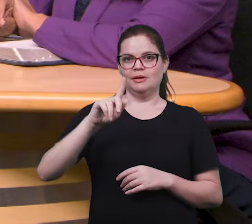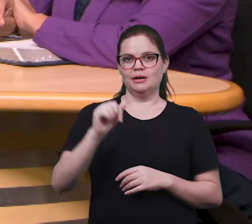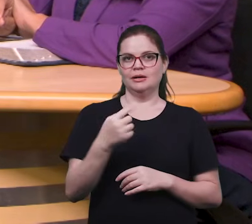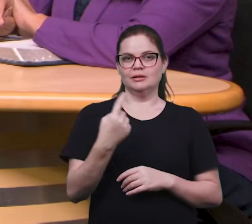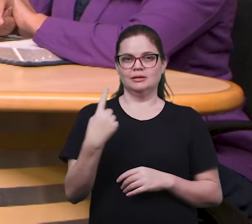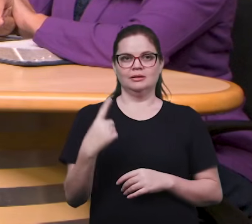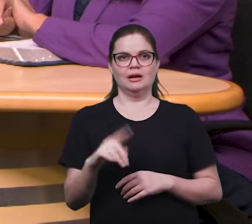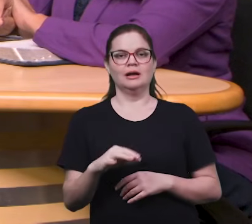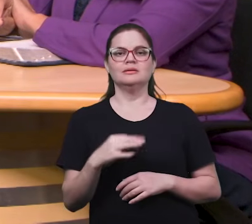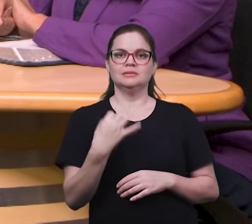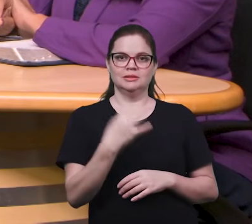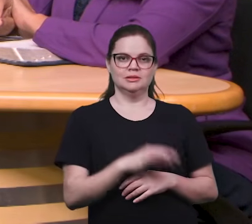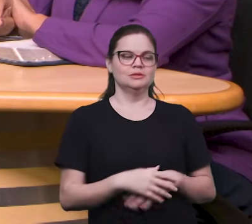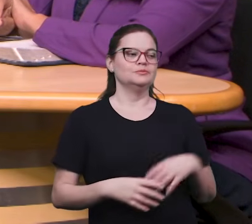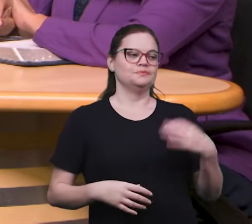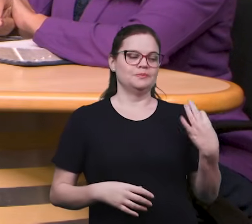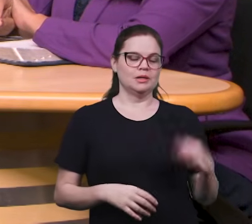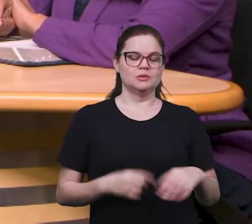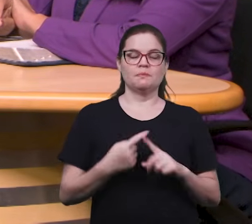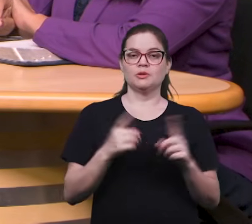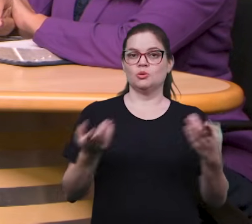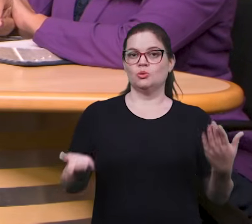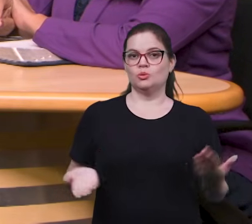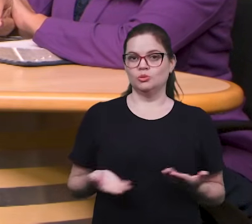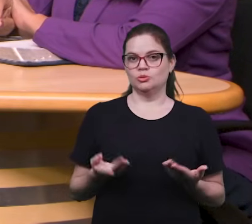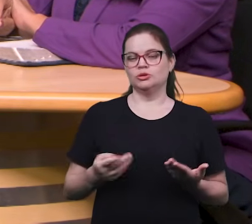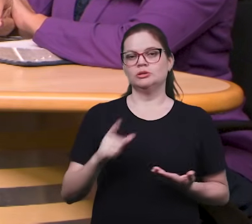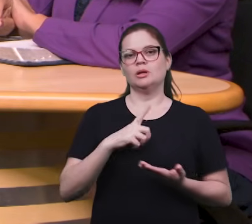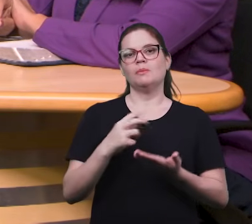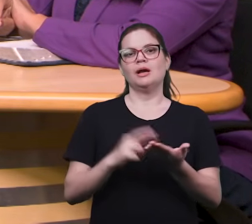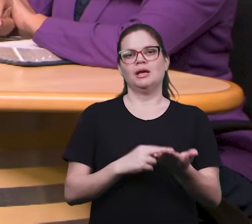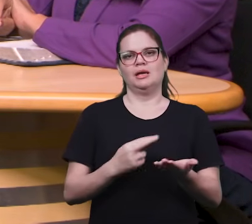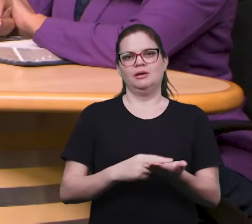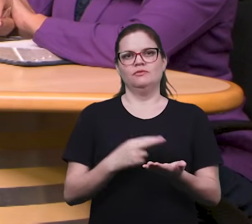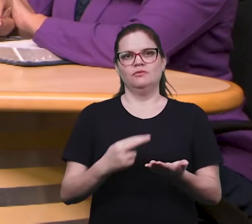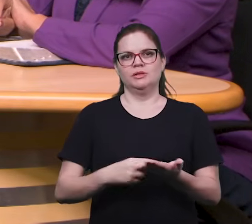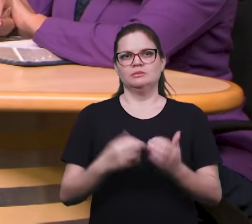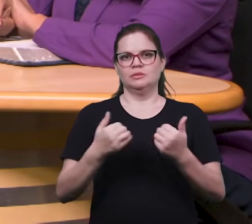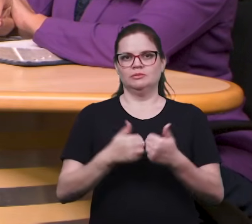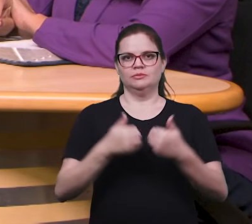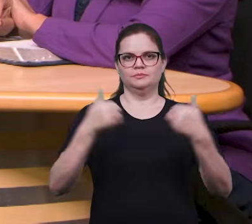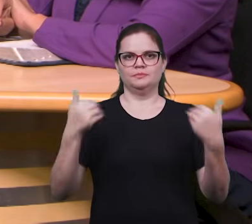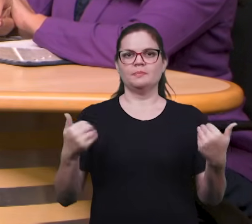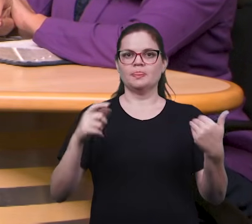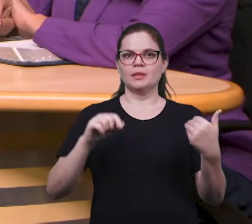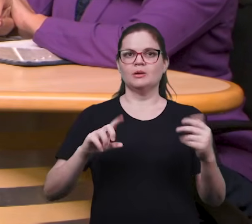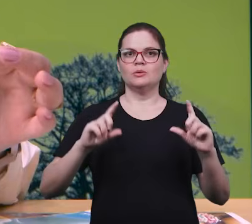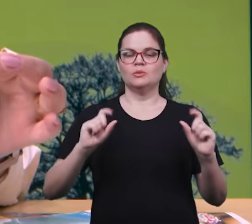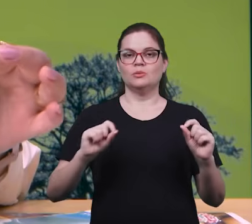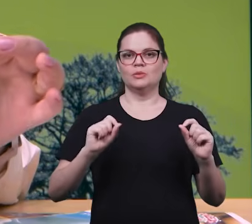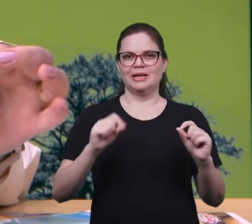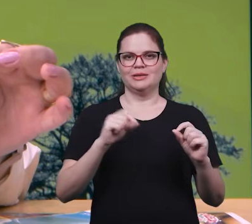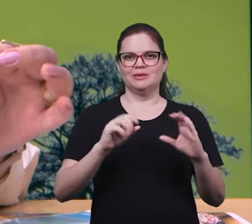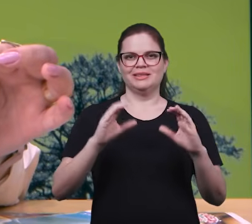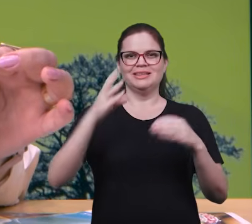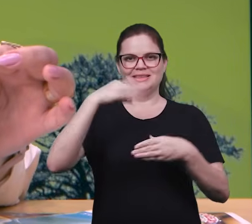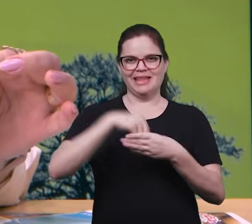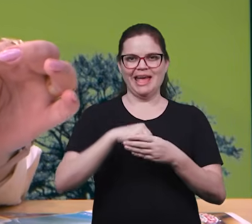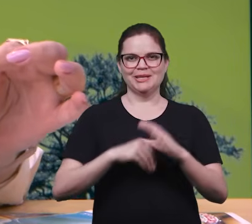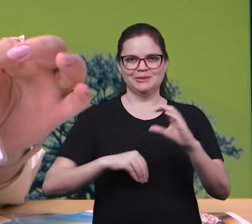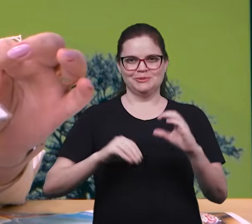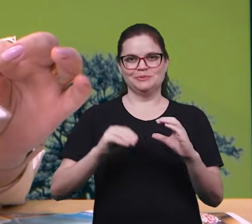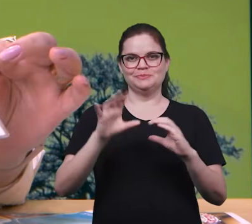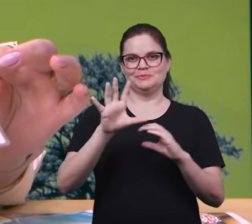é mais assim. Tem uma revista, inclusive, que foi o divisor de águas na geração de imagens do ChatGPT. Eu até a